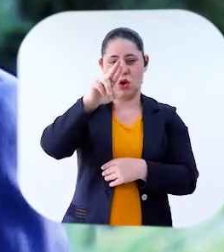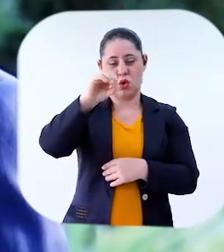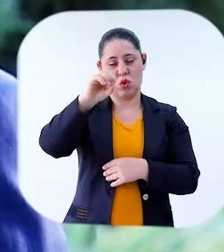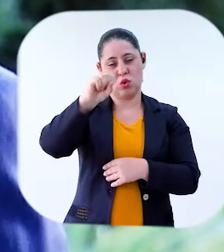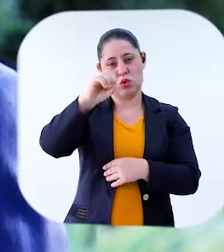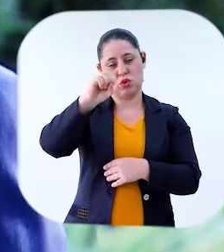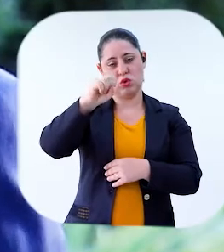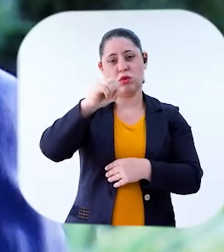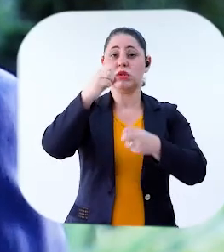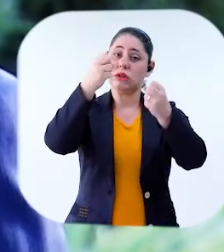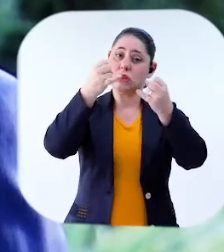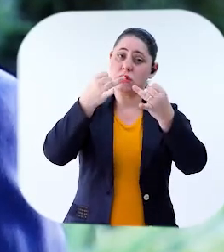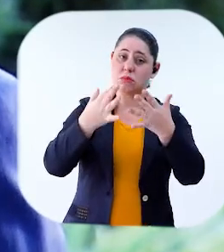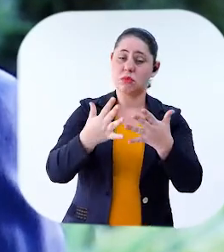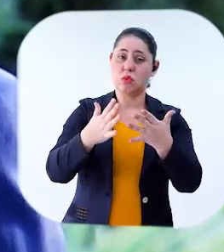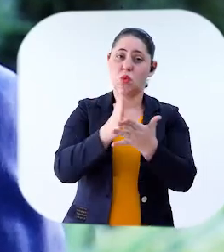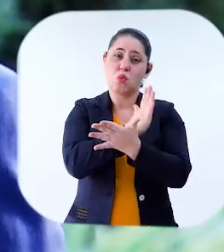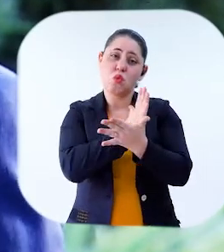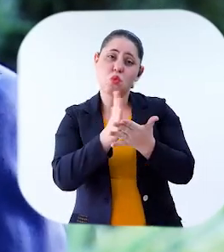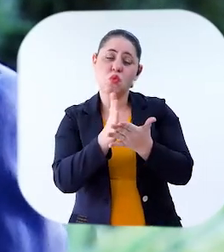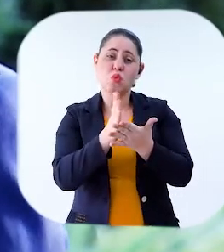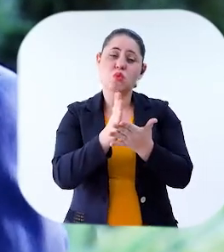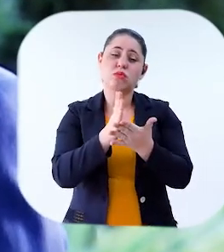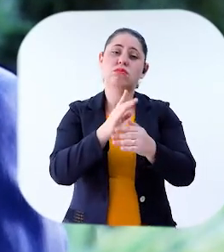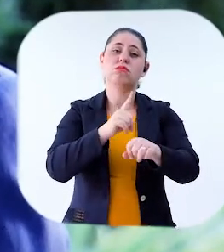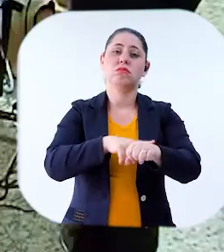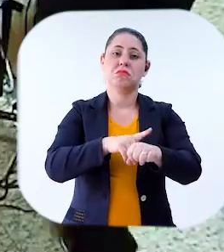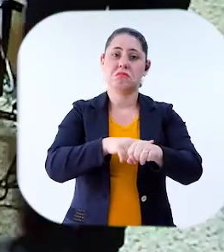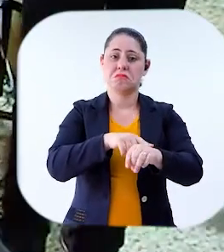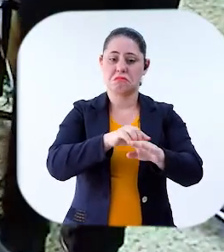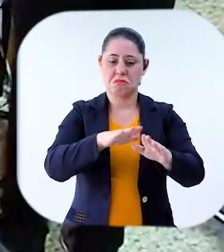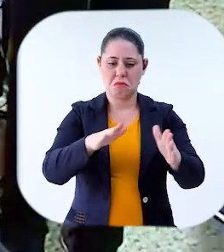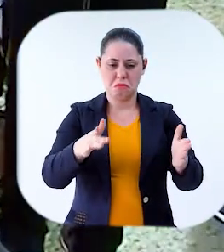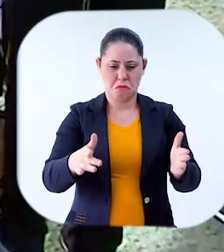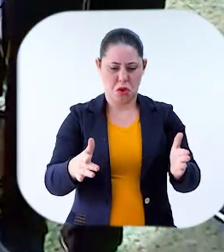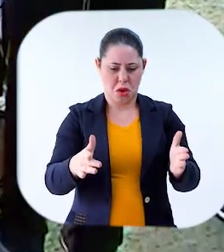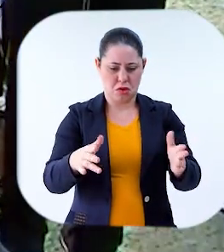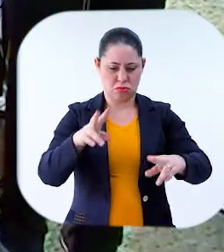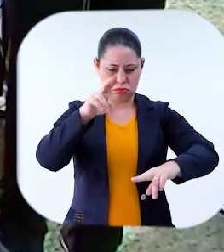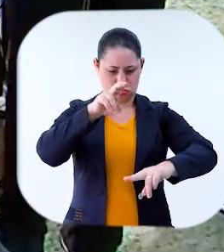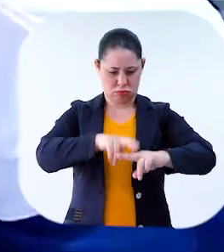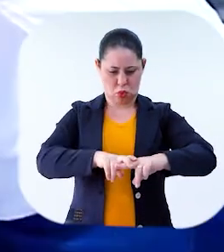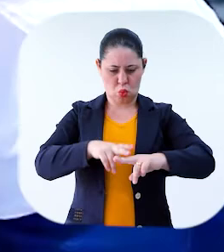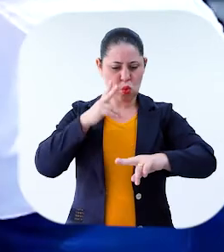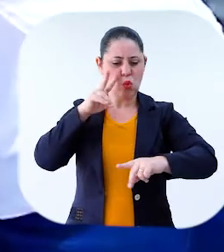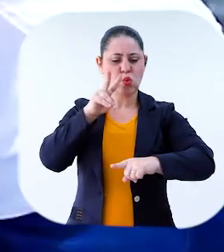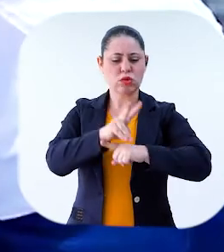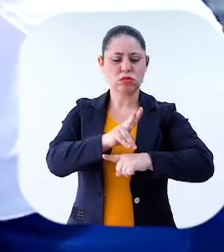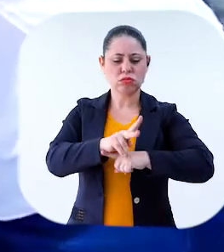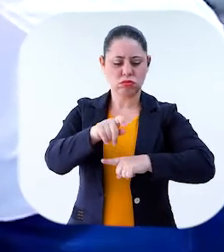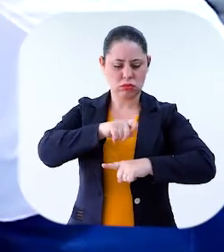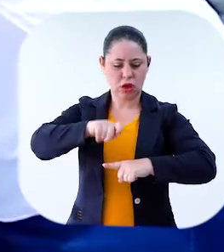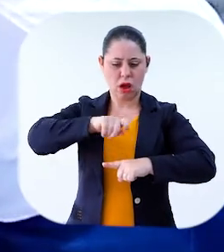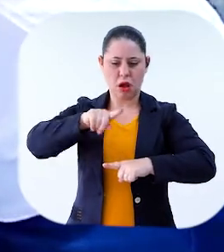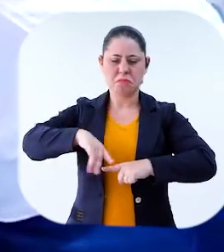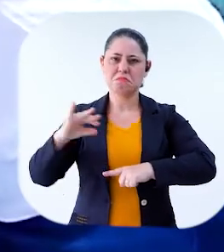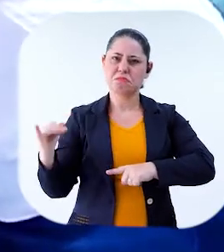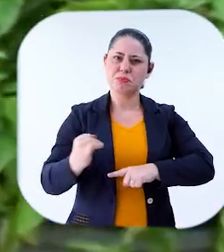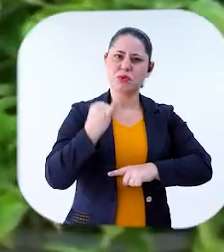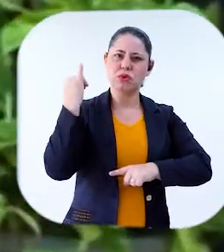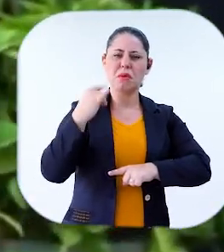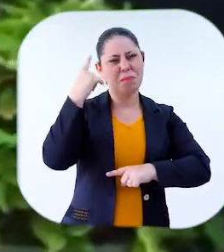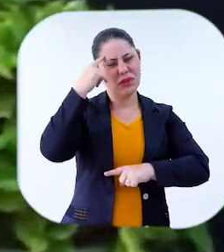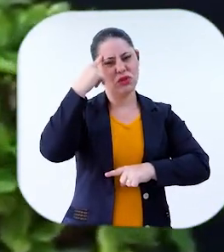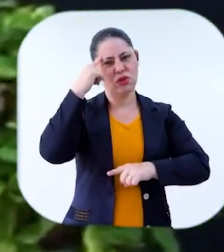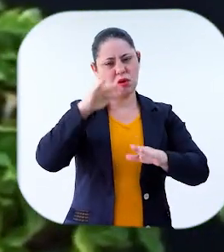Superior Eleitoral, já teve a oportunidade de dizer em algumas situações, o mesário, ele exerce um papel fundamental nisso. Você